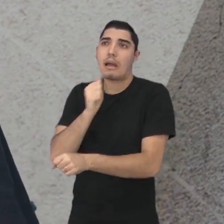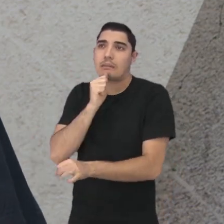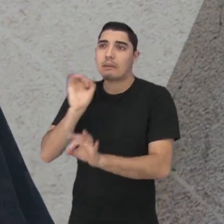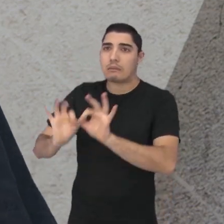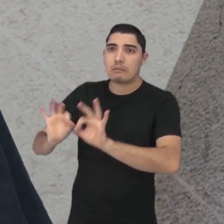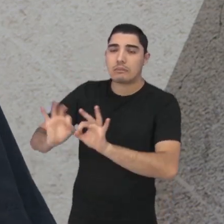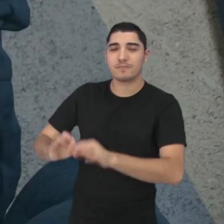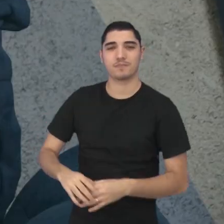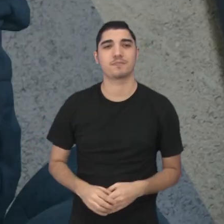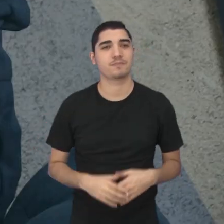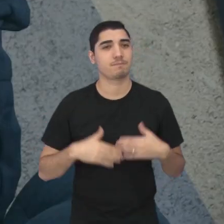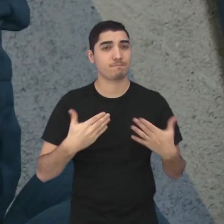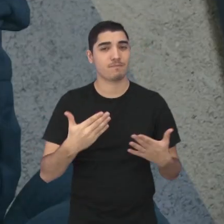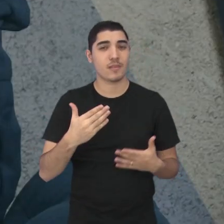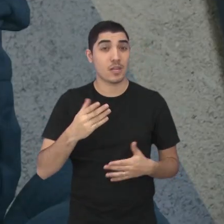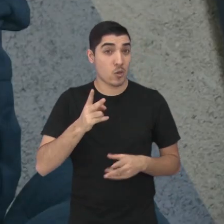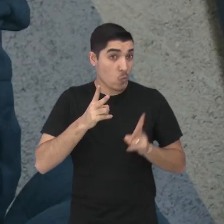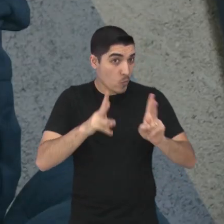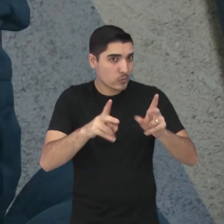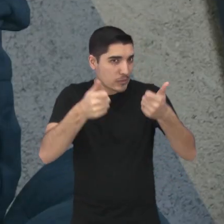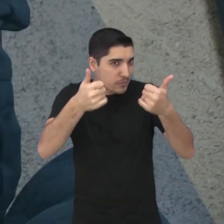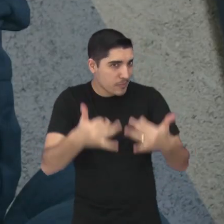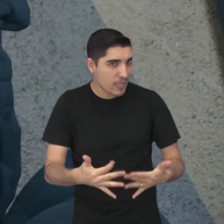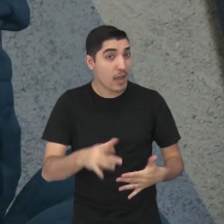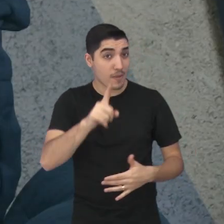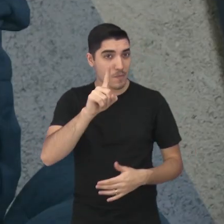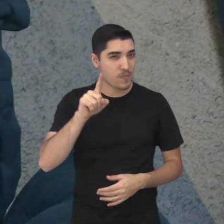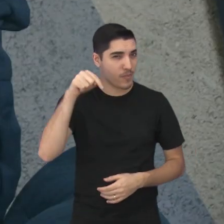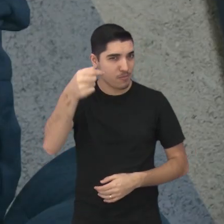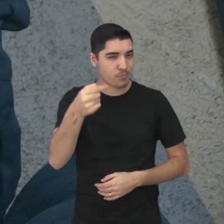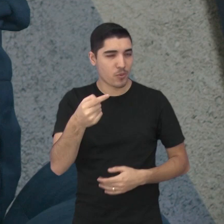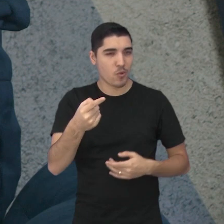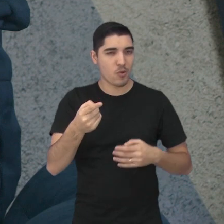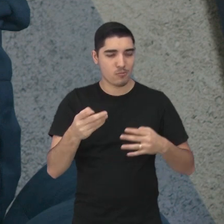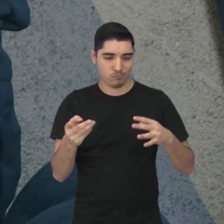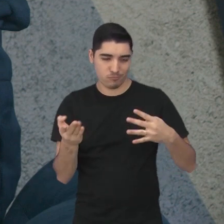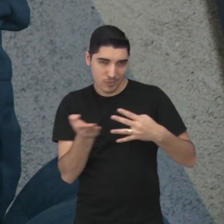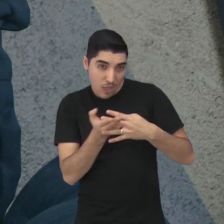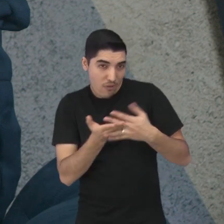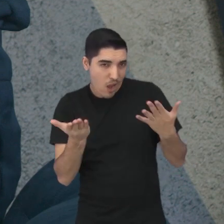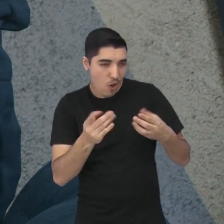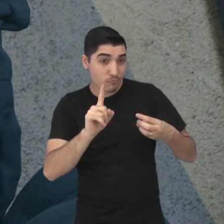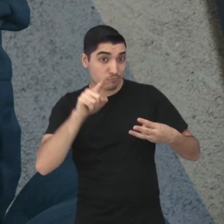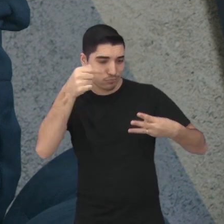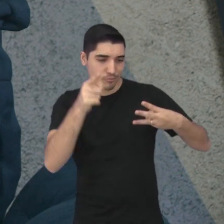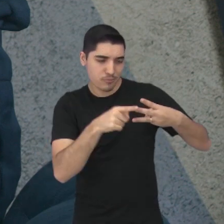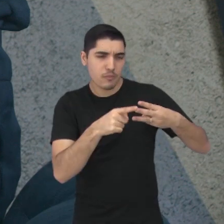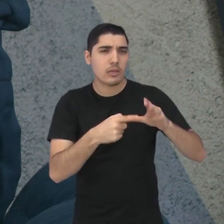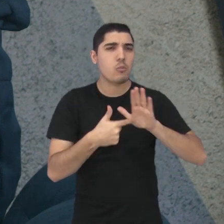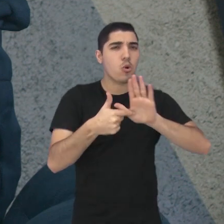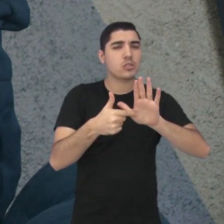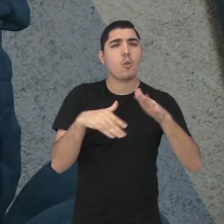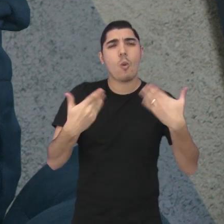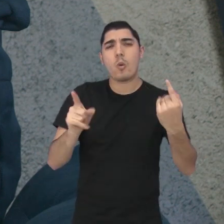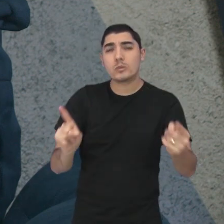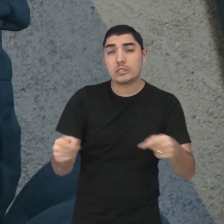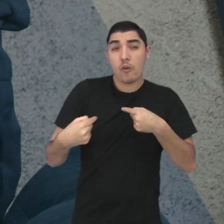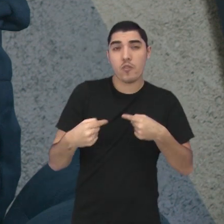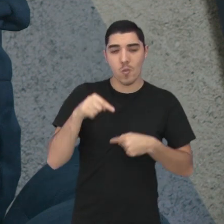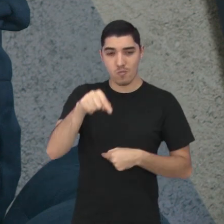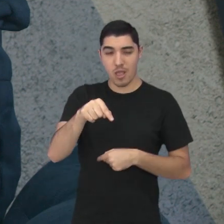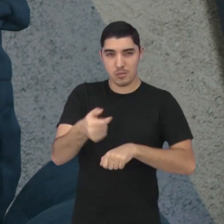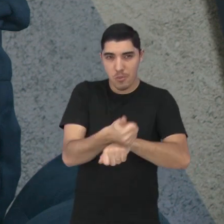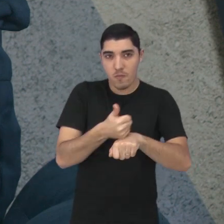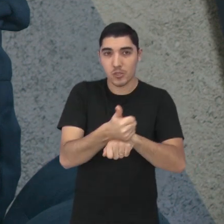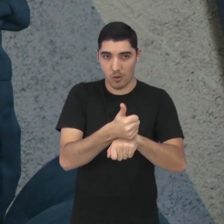né, de desenvolvimento. A gente já vai conversar sobre isso. No próximo bloco, vamos conhecer os desafios dessa carreira e como